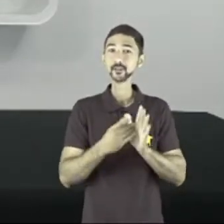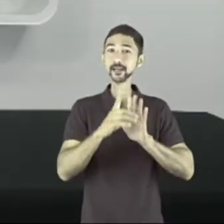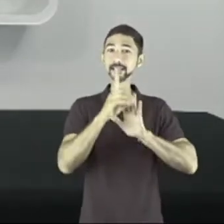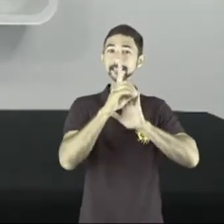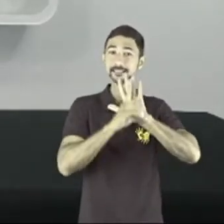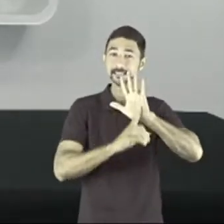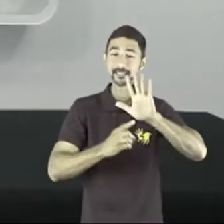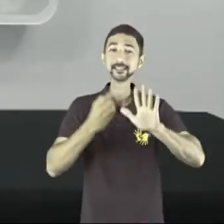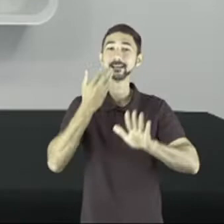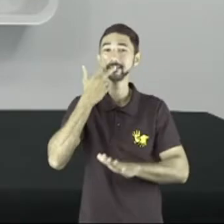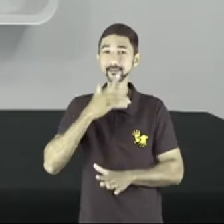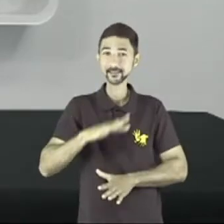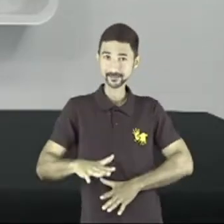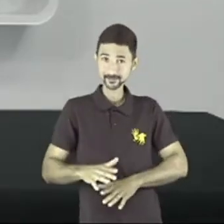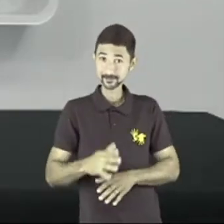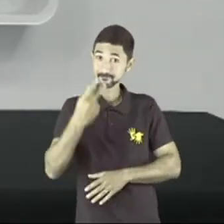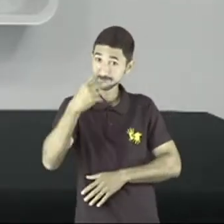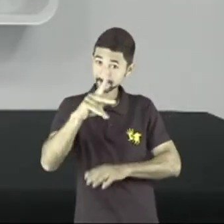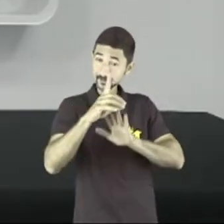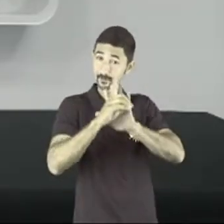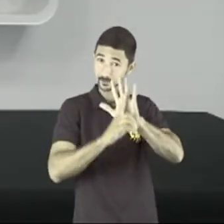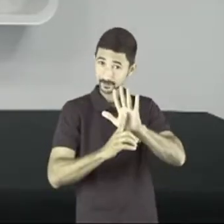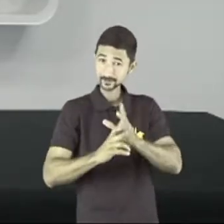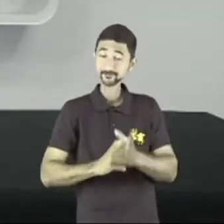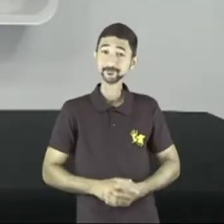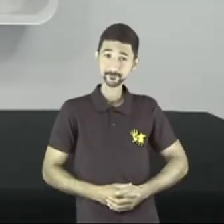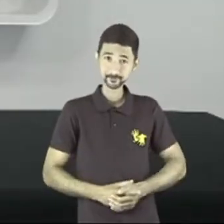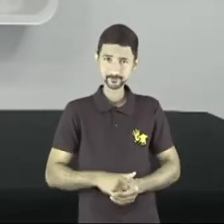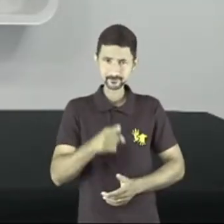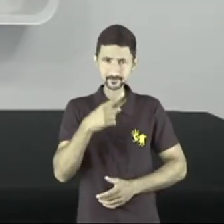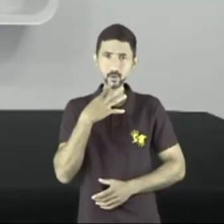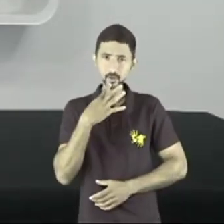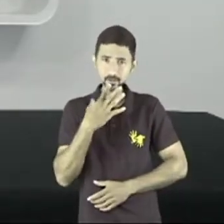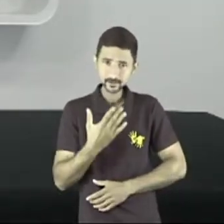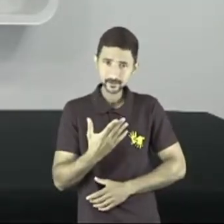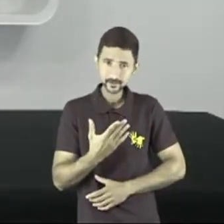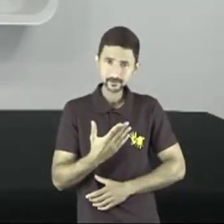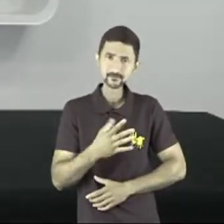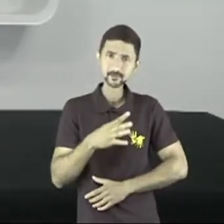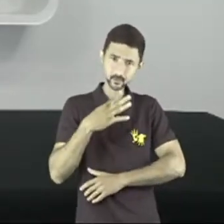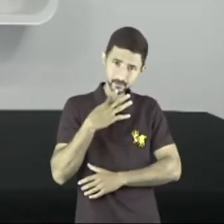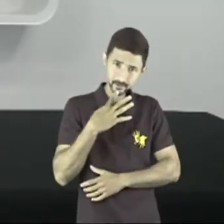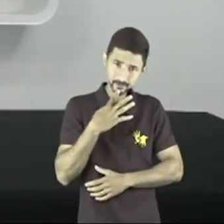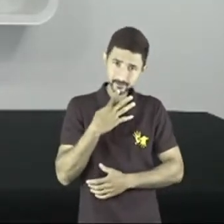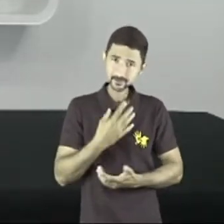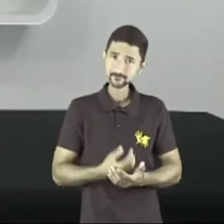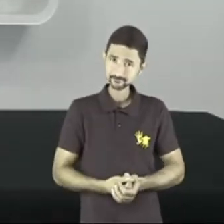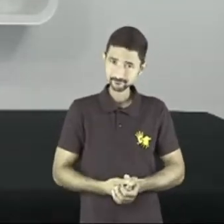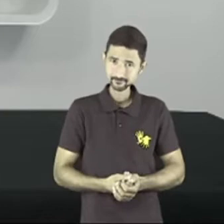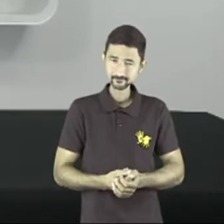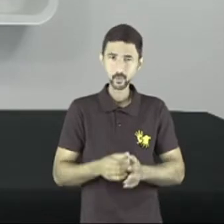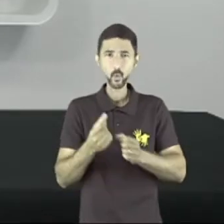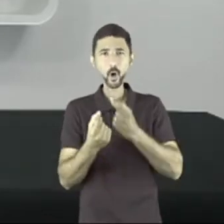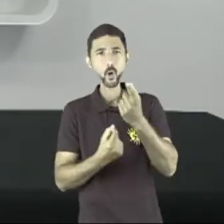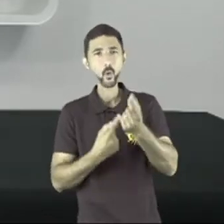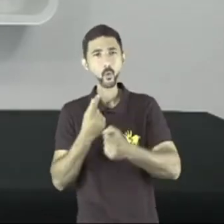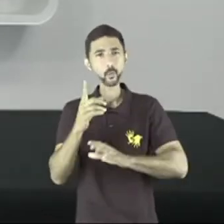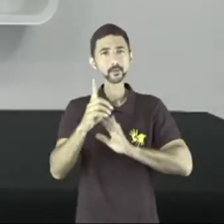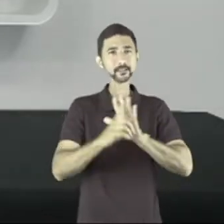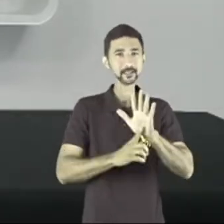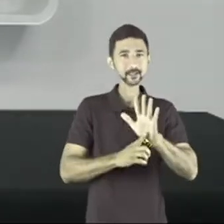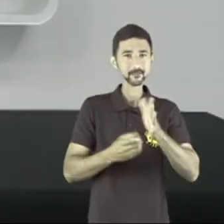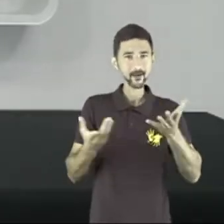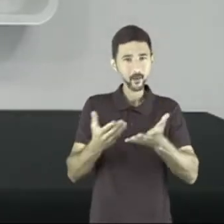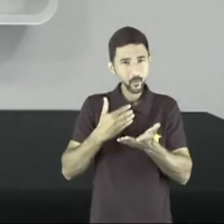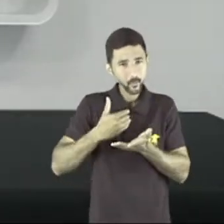direitos das crianças. O seu direito. Você conhece? Conhece? Conhece alguns?